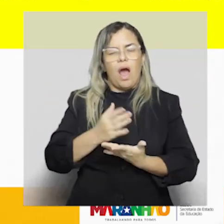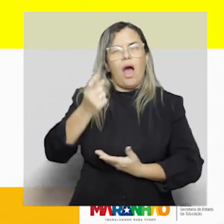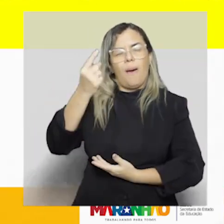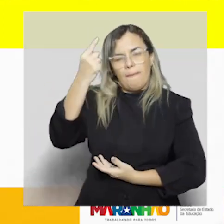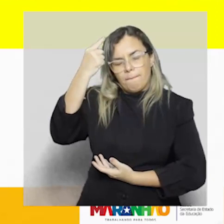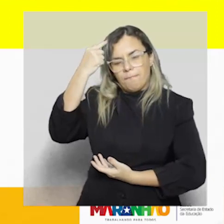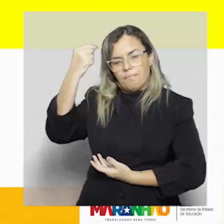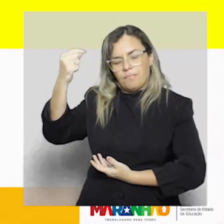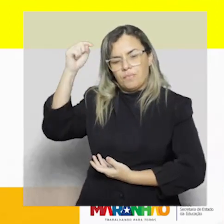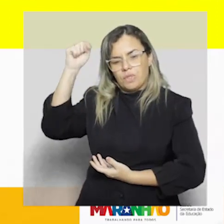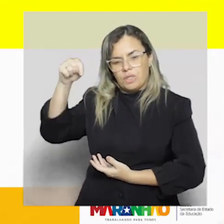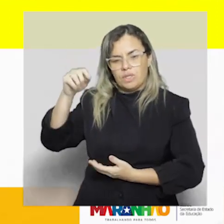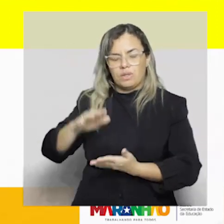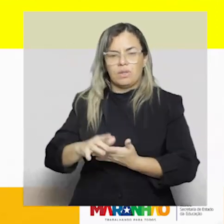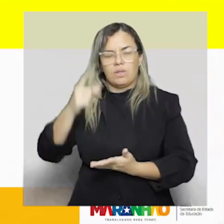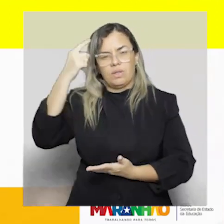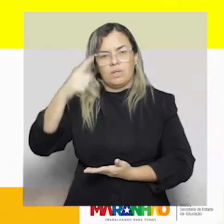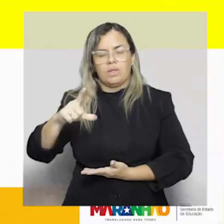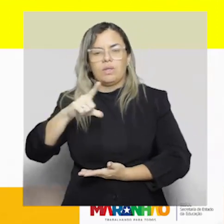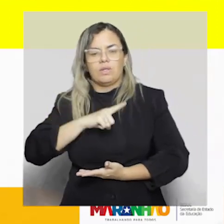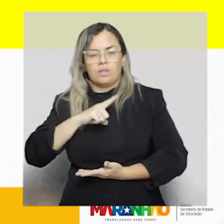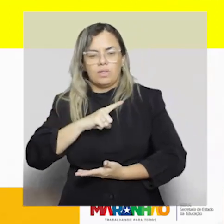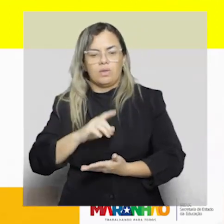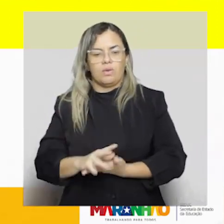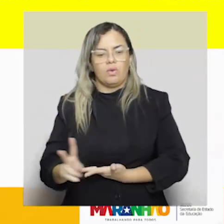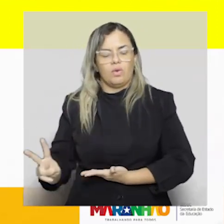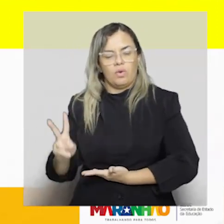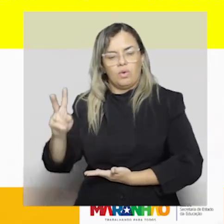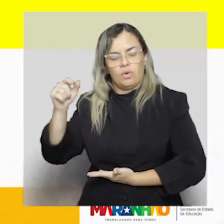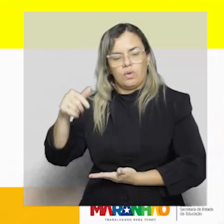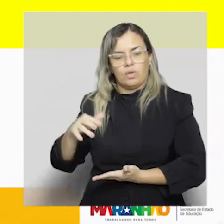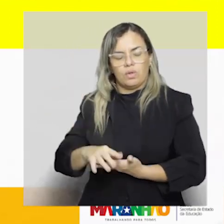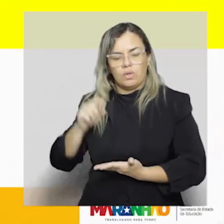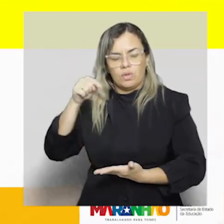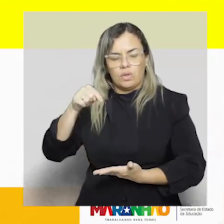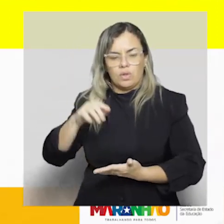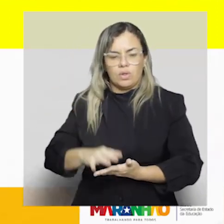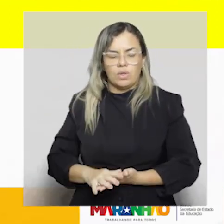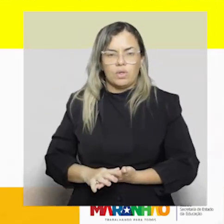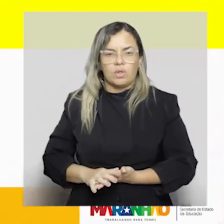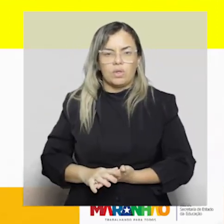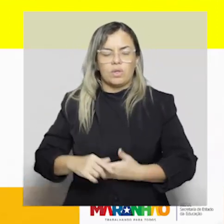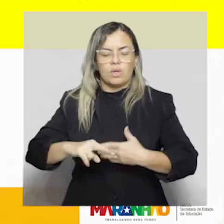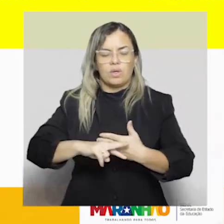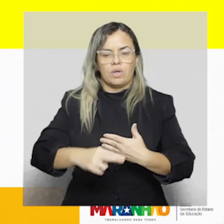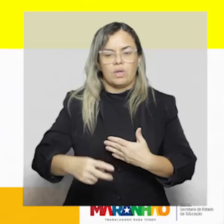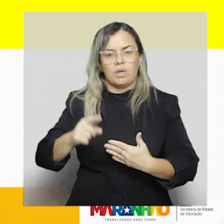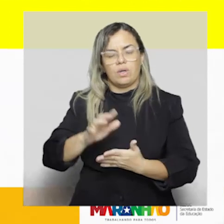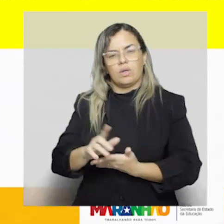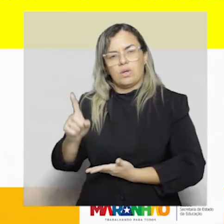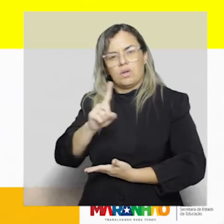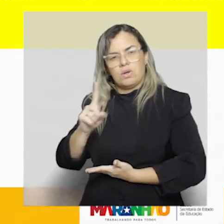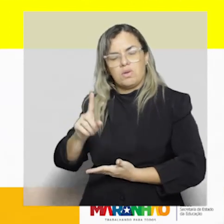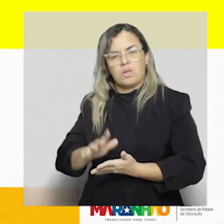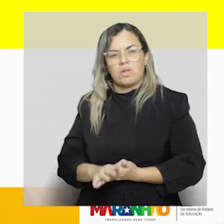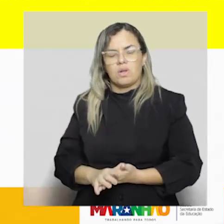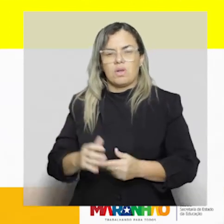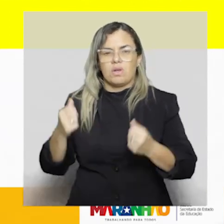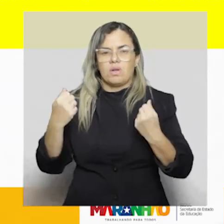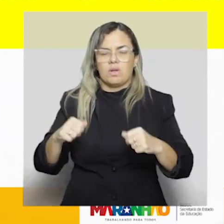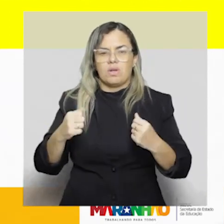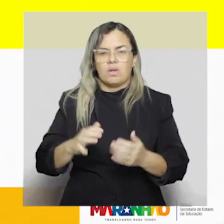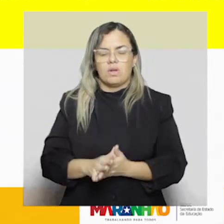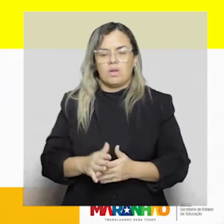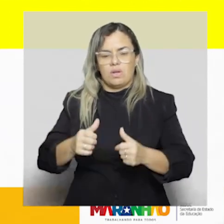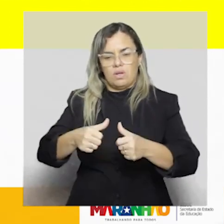ideia, onde a minha ideia tem um peso sobre o resultado final. Eu não preciso nem consolidar a obra em si. Eu